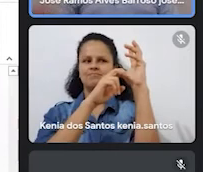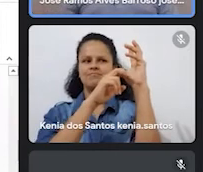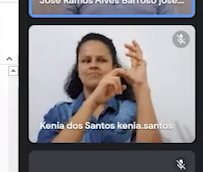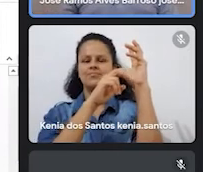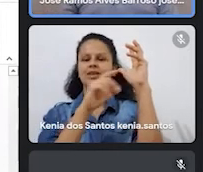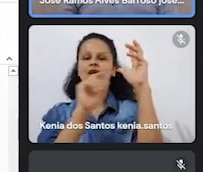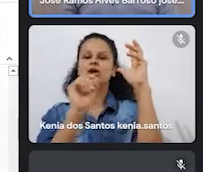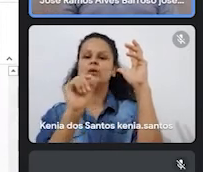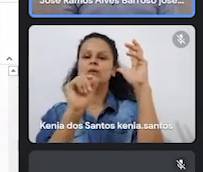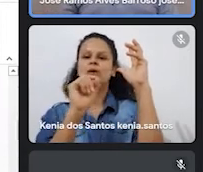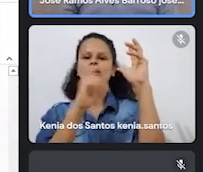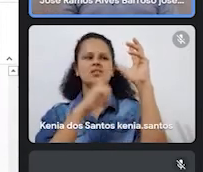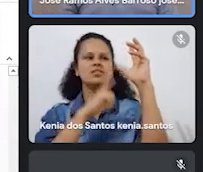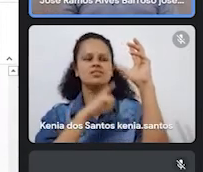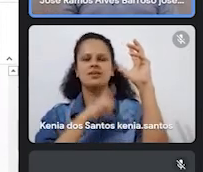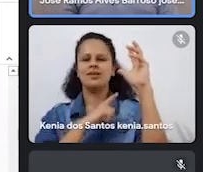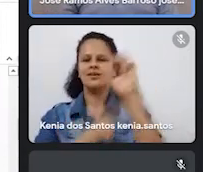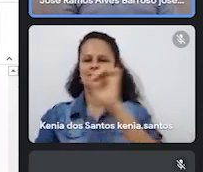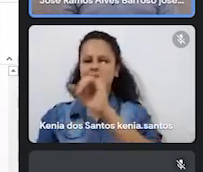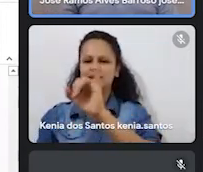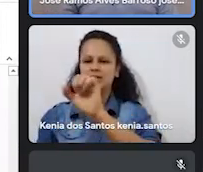trocou o isolador.